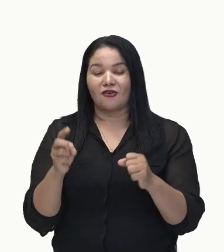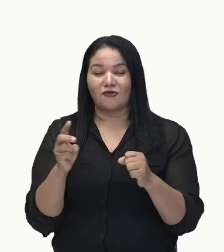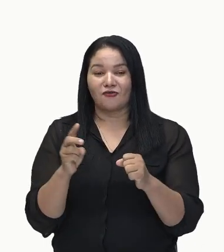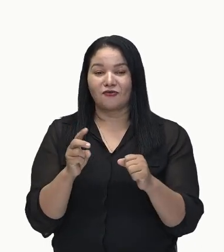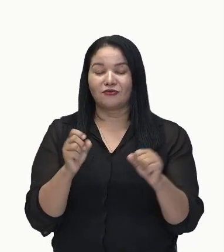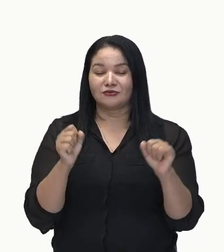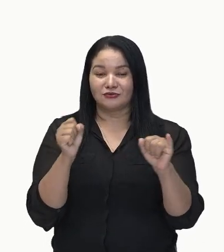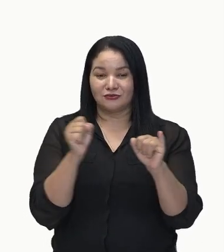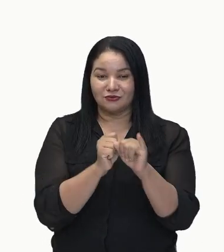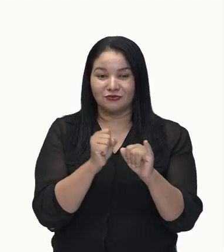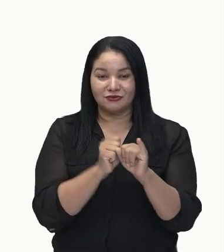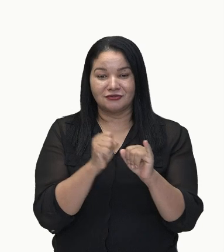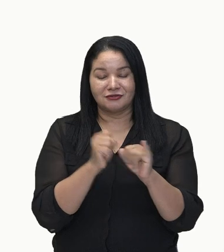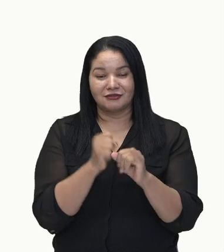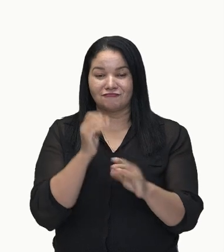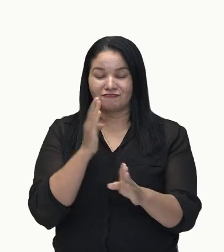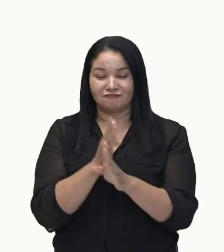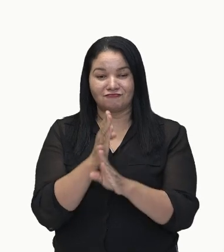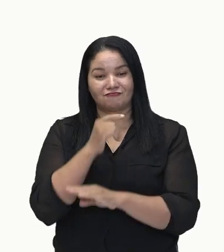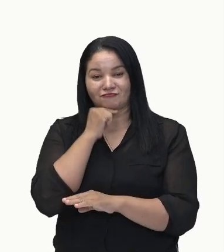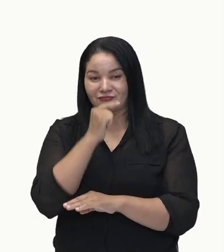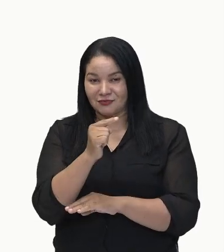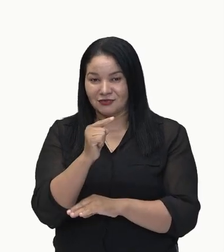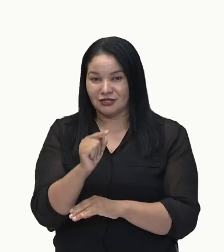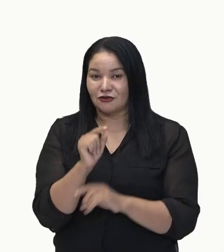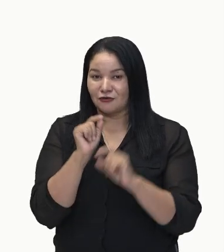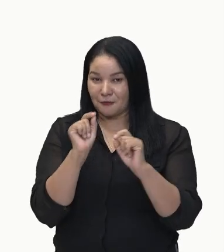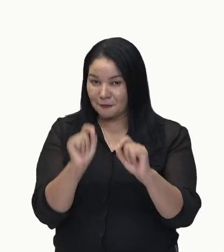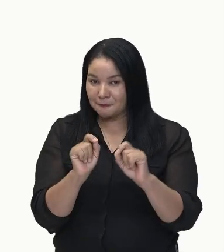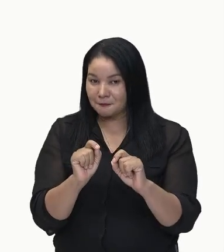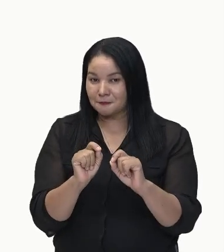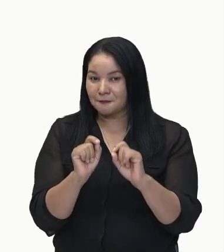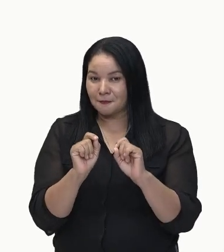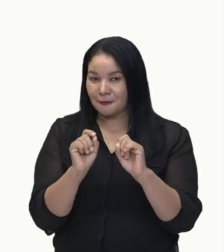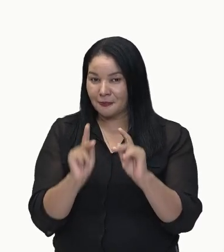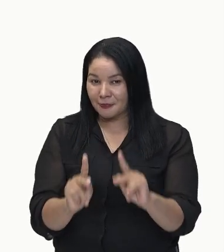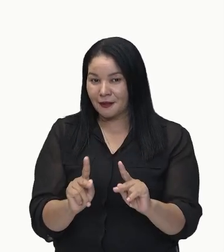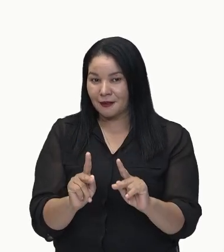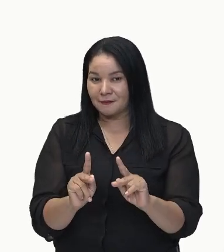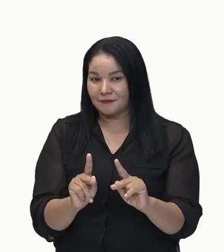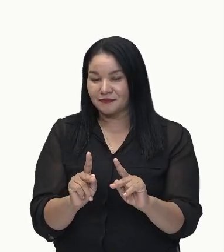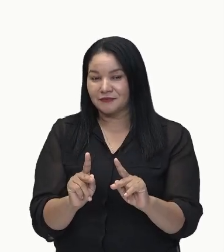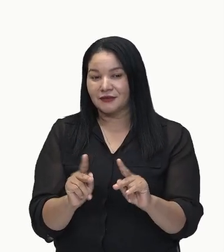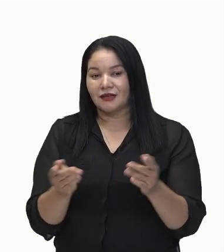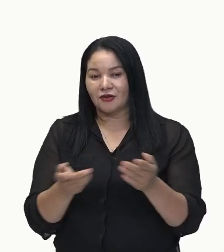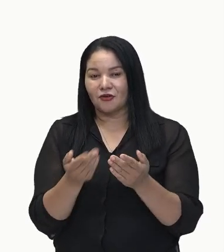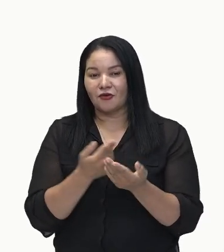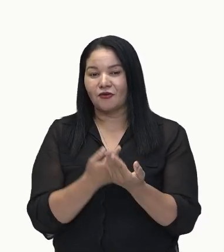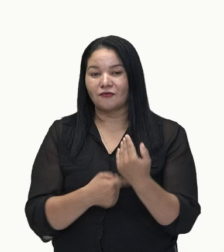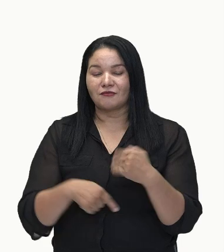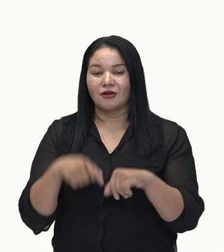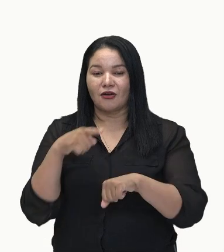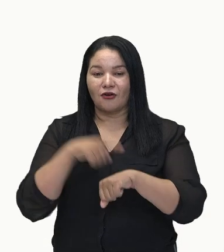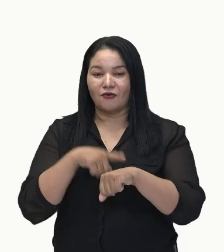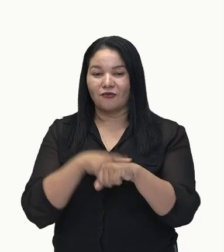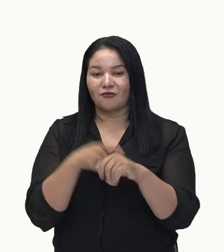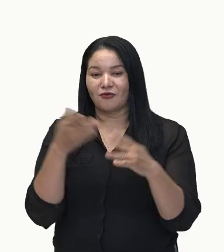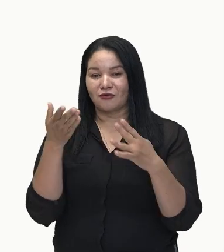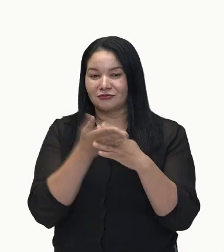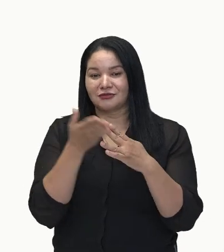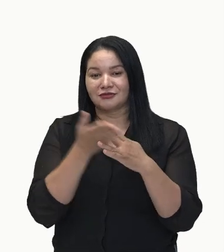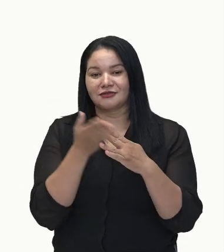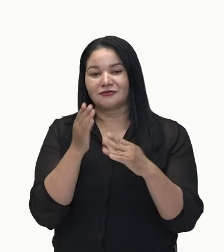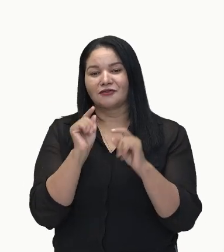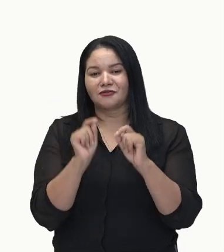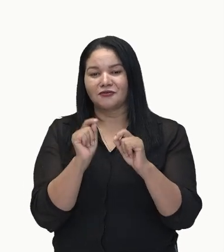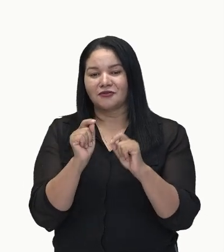um sujeito inexistente, ok? Muito bem. Está na hora do intervalo. Ele vai cair aqui nessa mesma